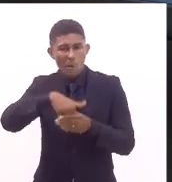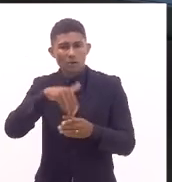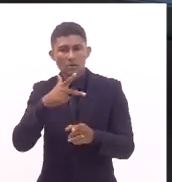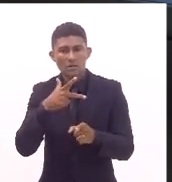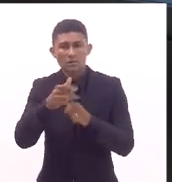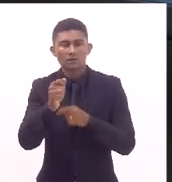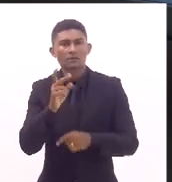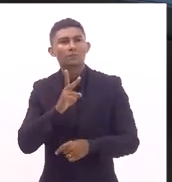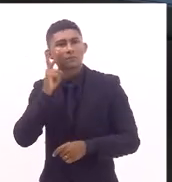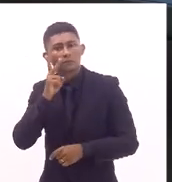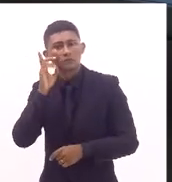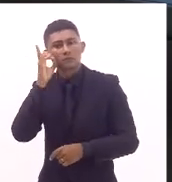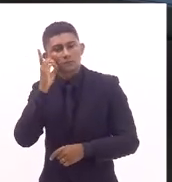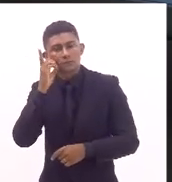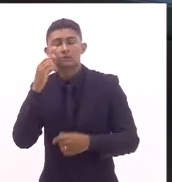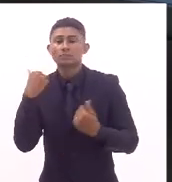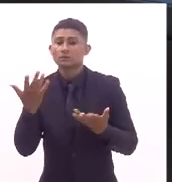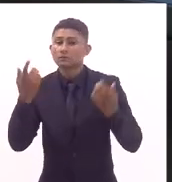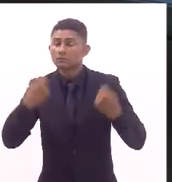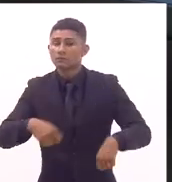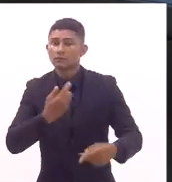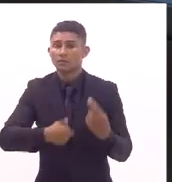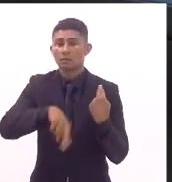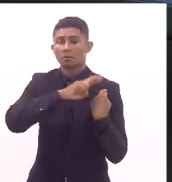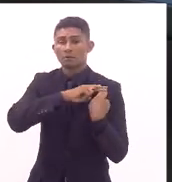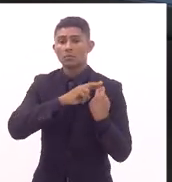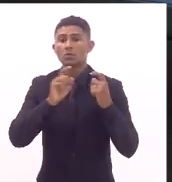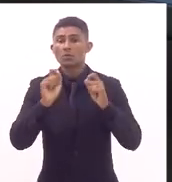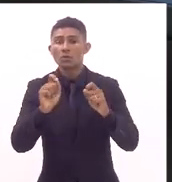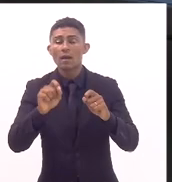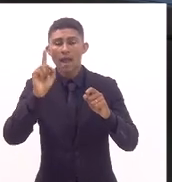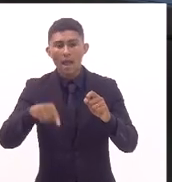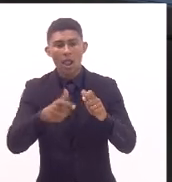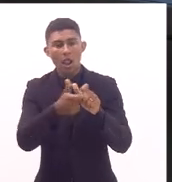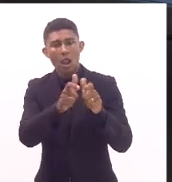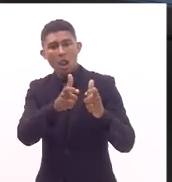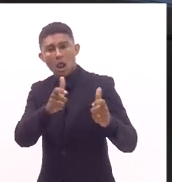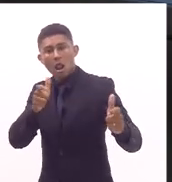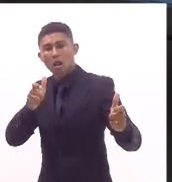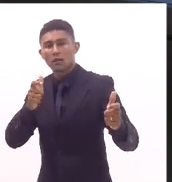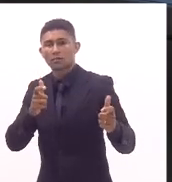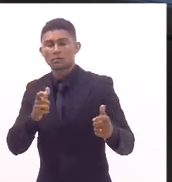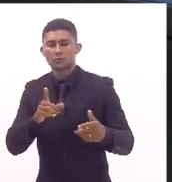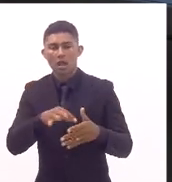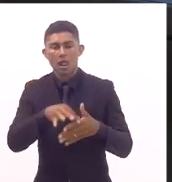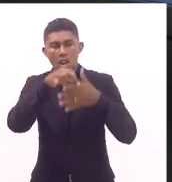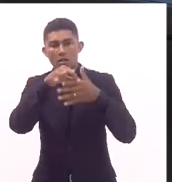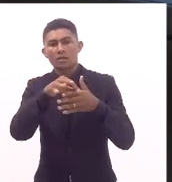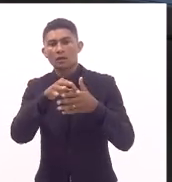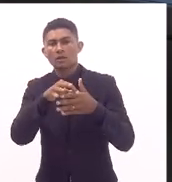de fazer crescer e não matar as nossas lideranças